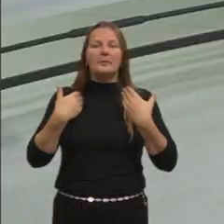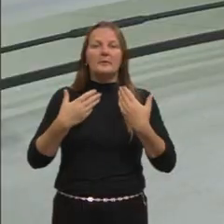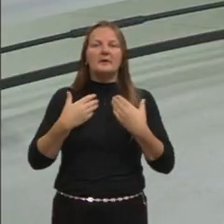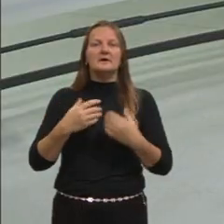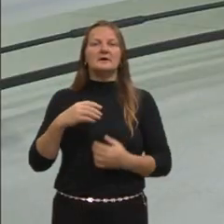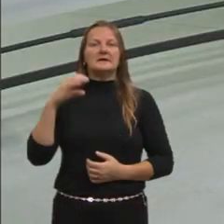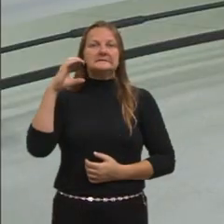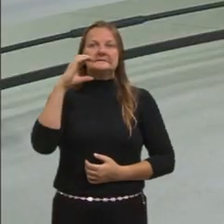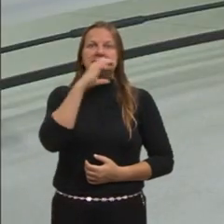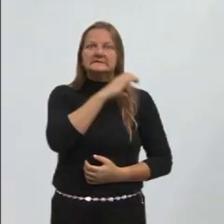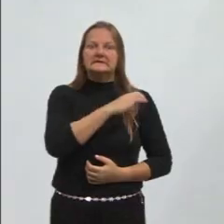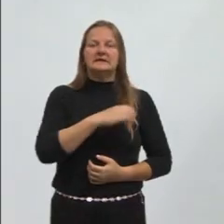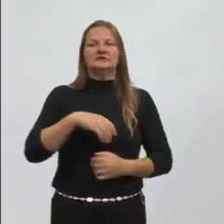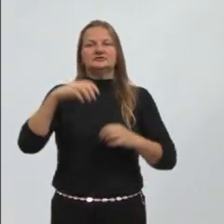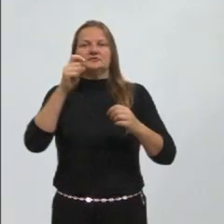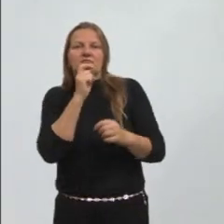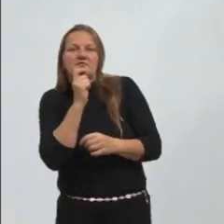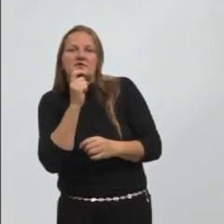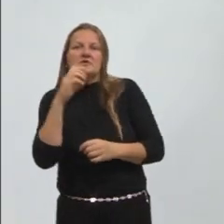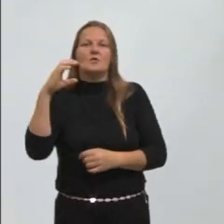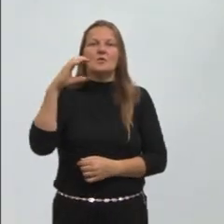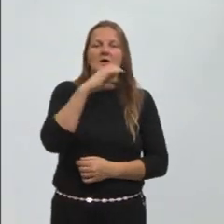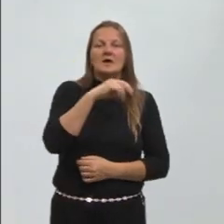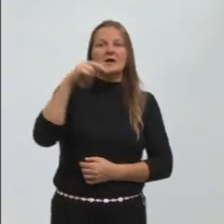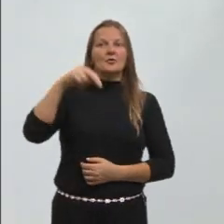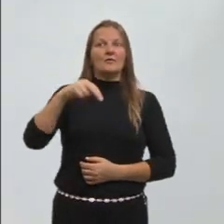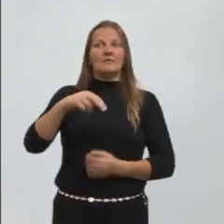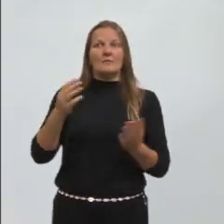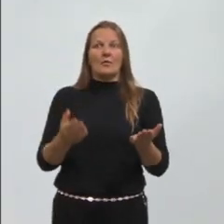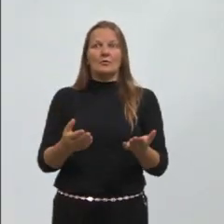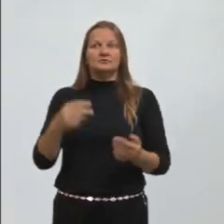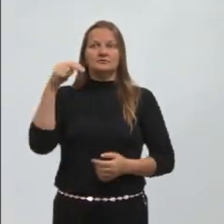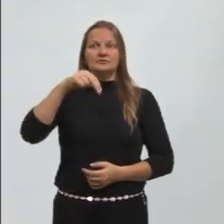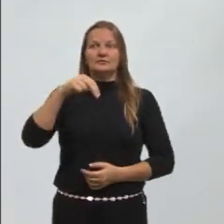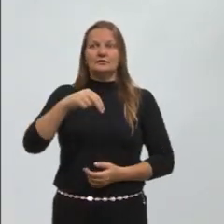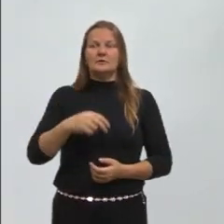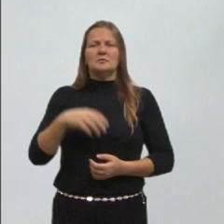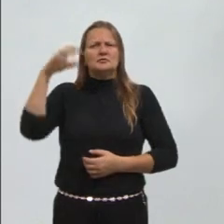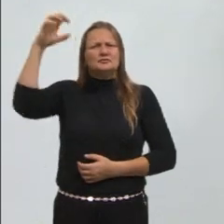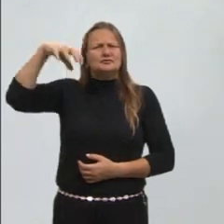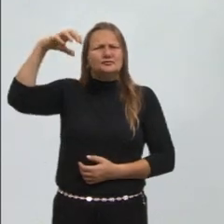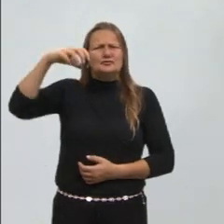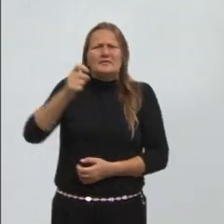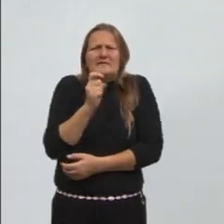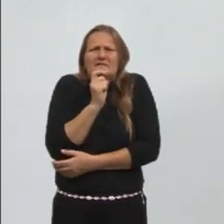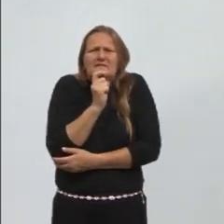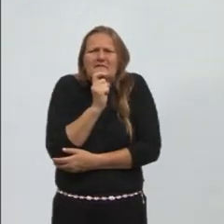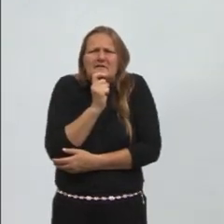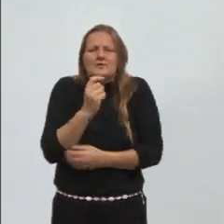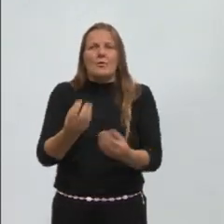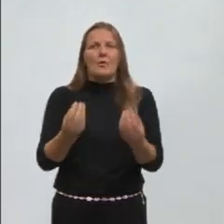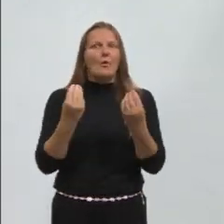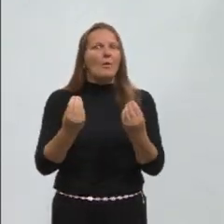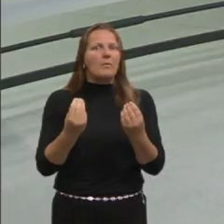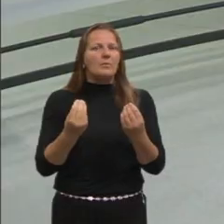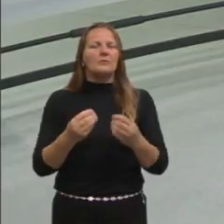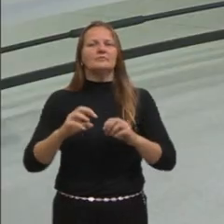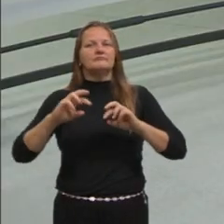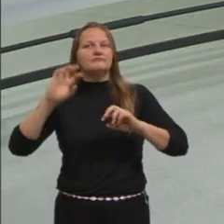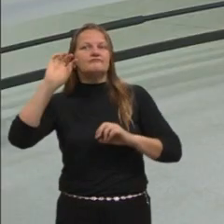pele porque hoje estamos em novembro né a gente teve novembro e chuvoso e frio que não é uma característica